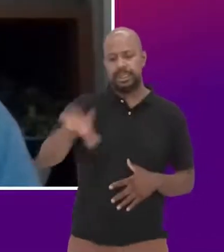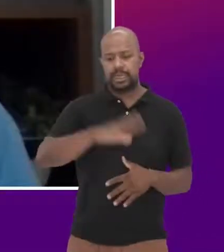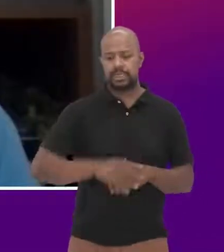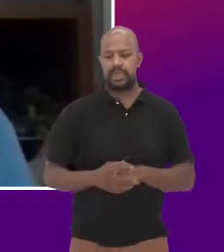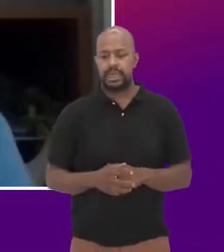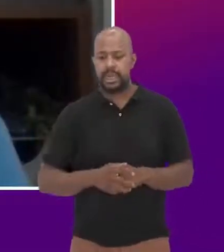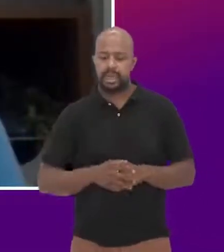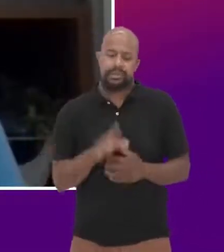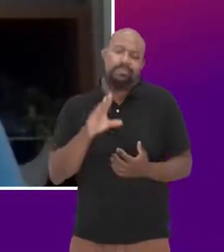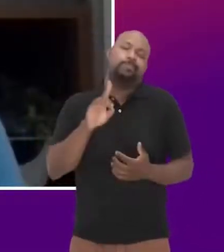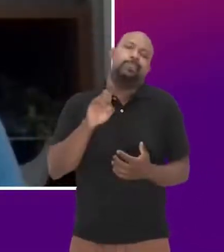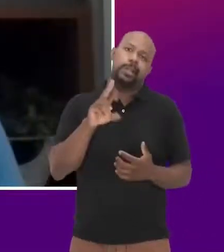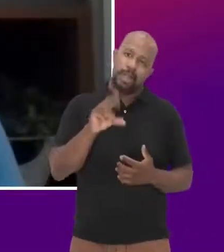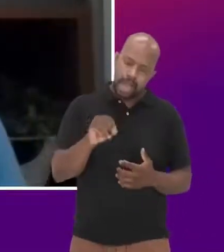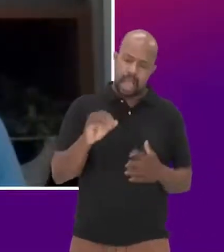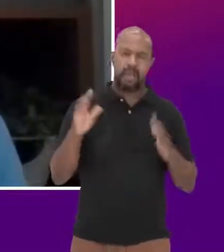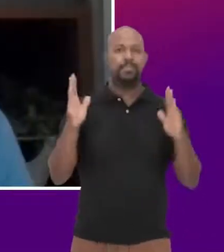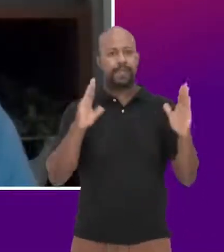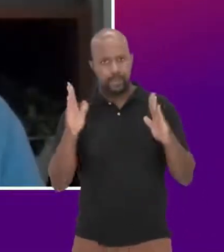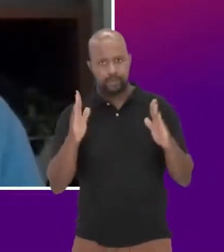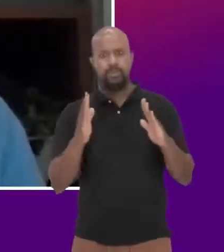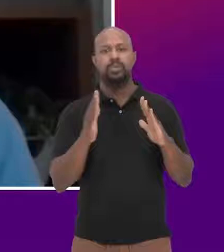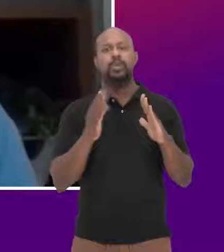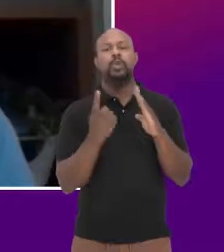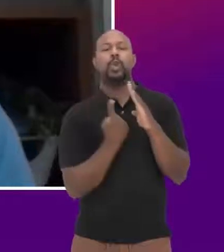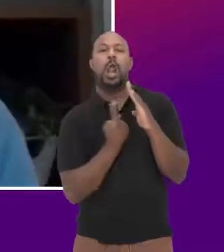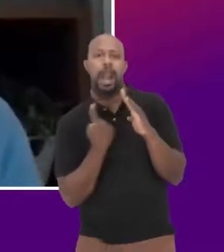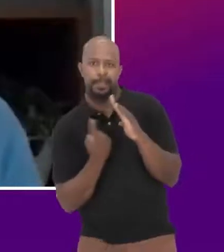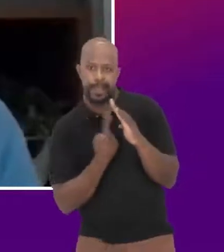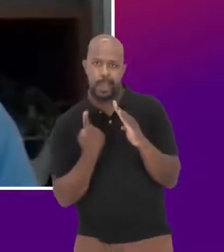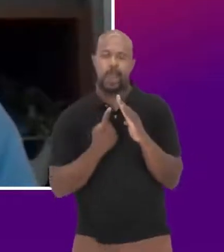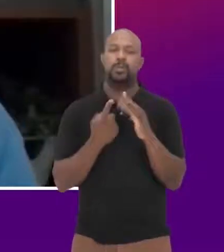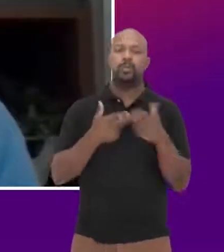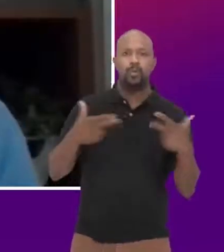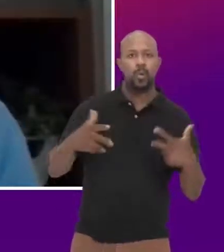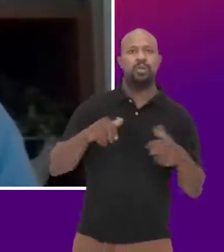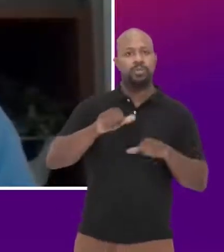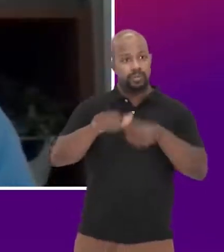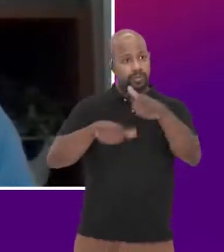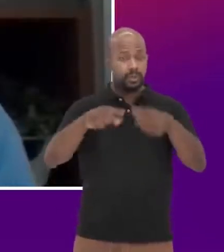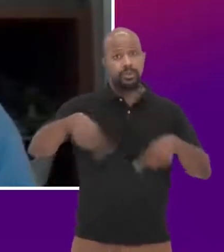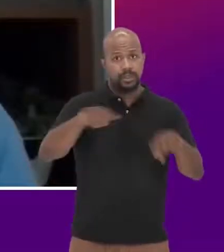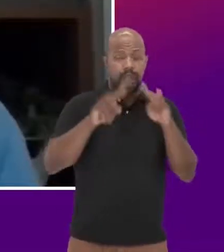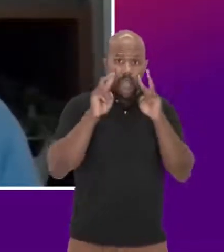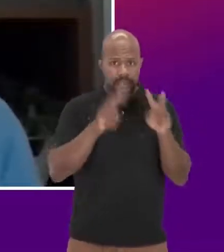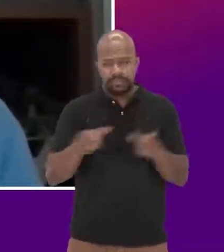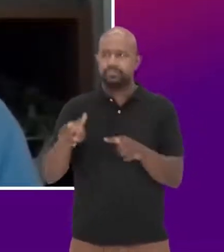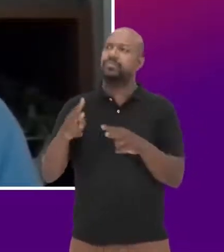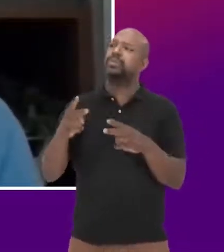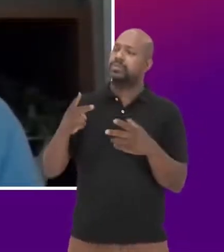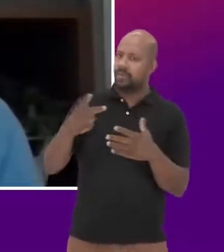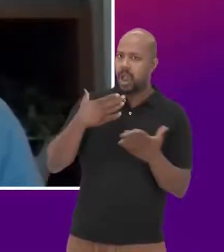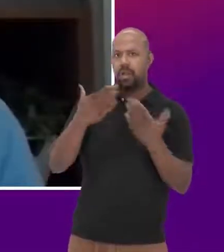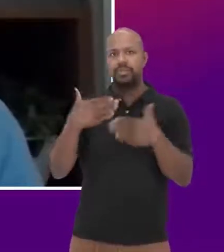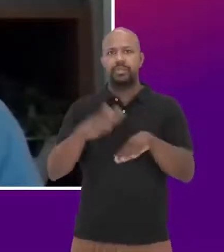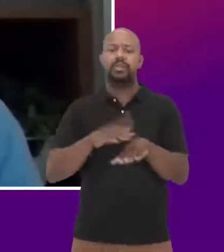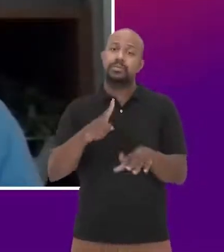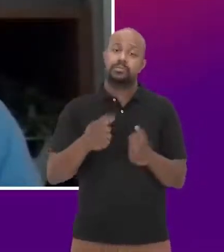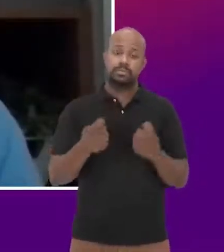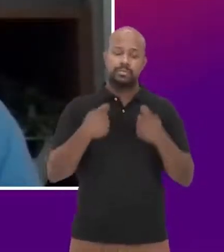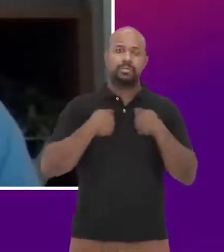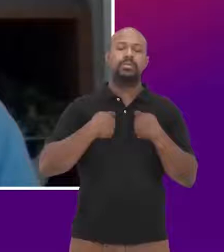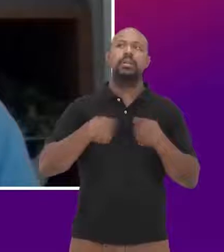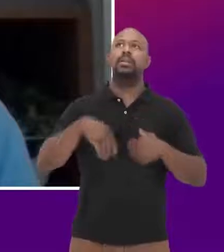né? E é claro que o período de isolamento social, né, essas transformações que a gente estava conversando aqui, elas acabaram